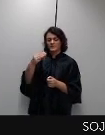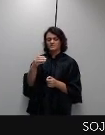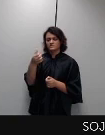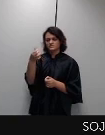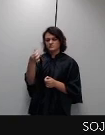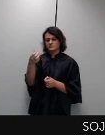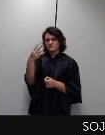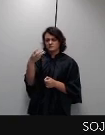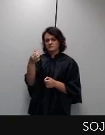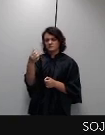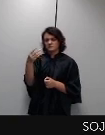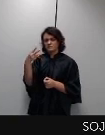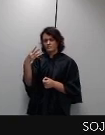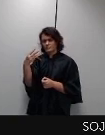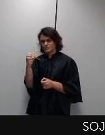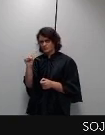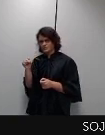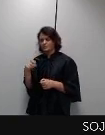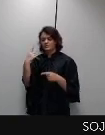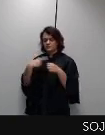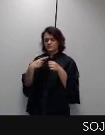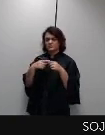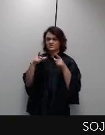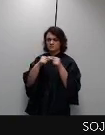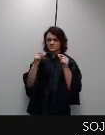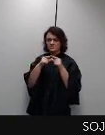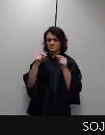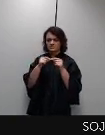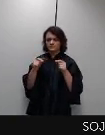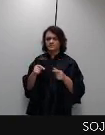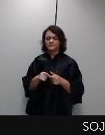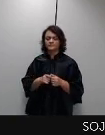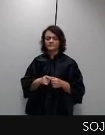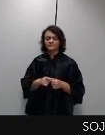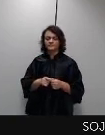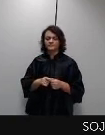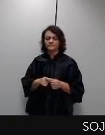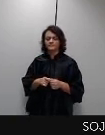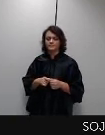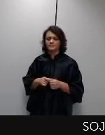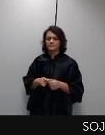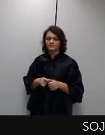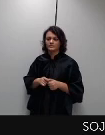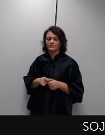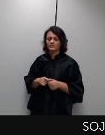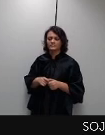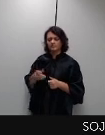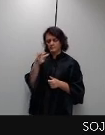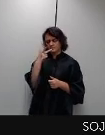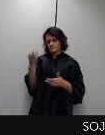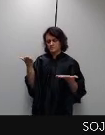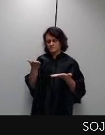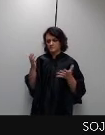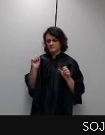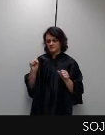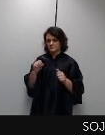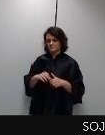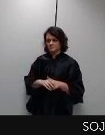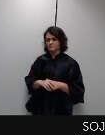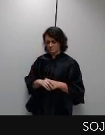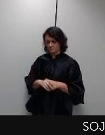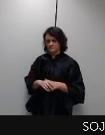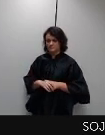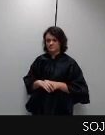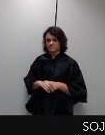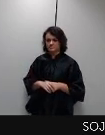1921 do Distrito Federal aqui é vista regimentalmente Napoleão é isso essa com a palavra os dentes o